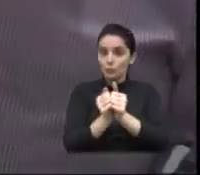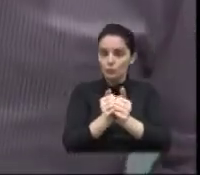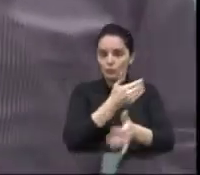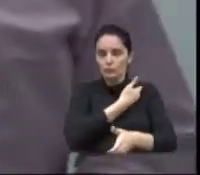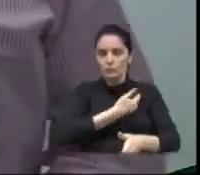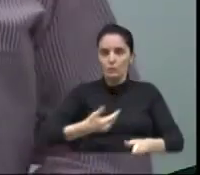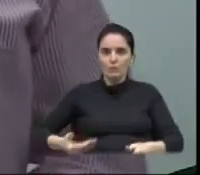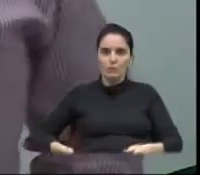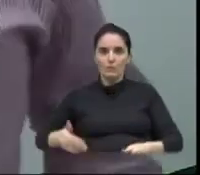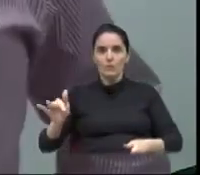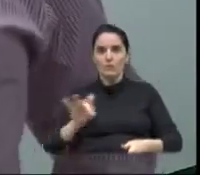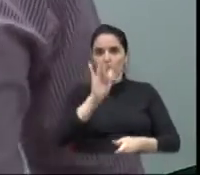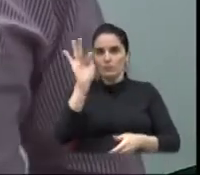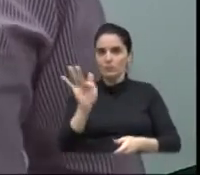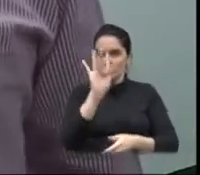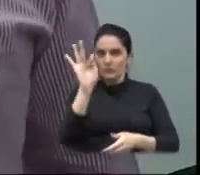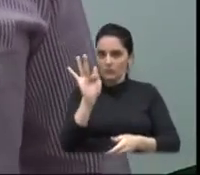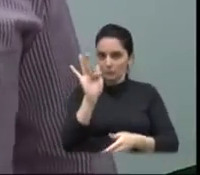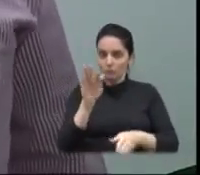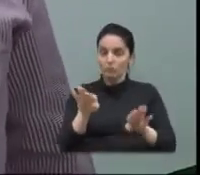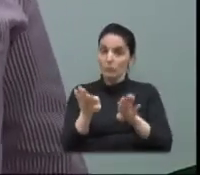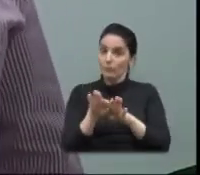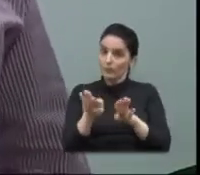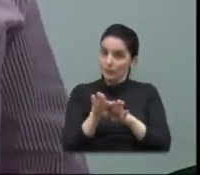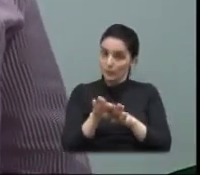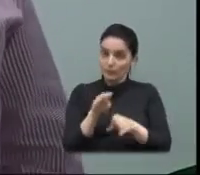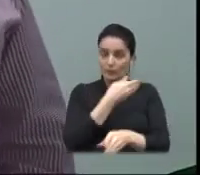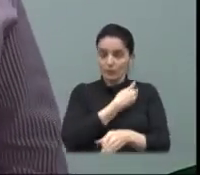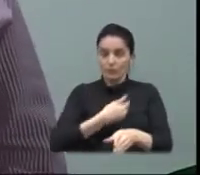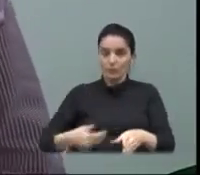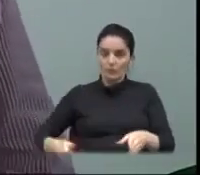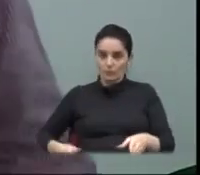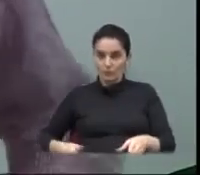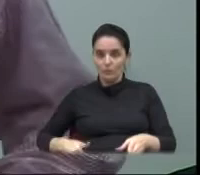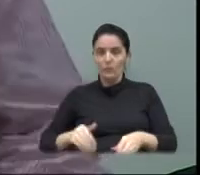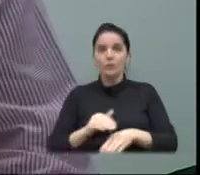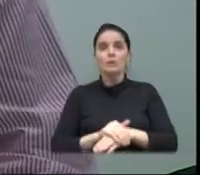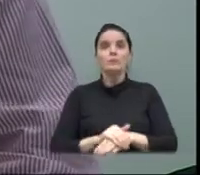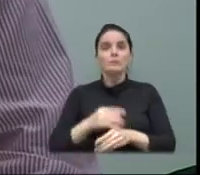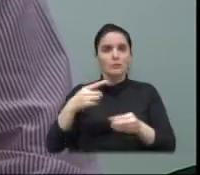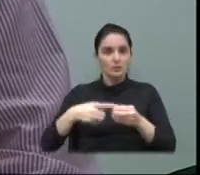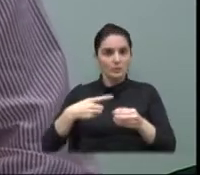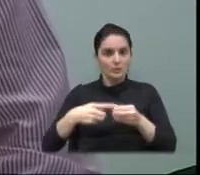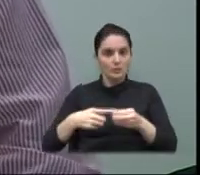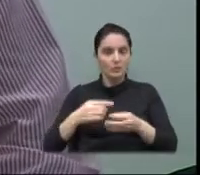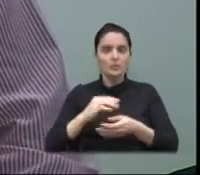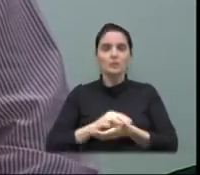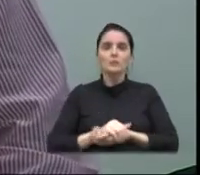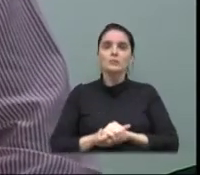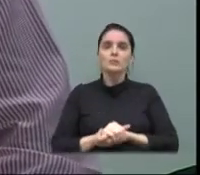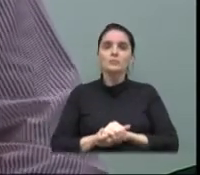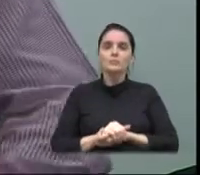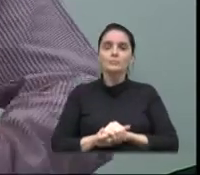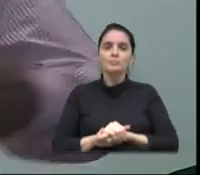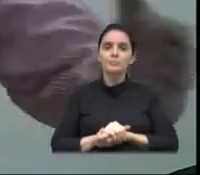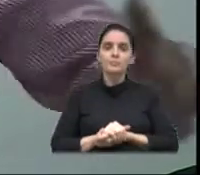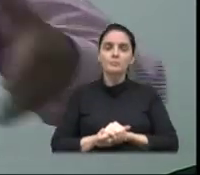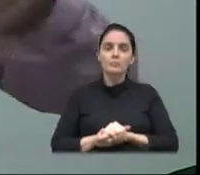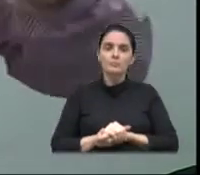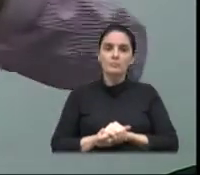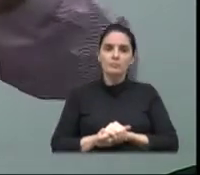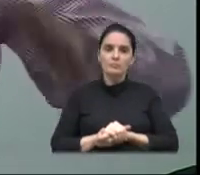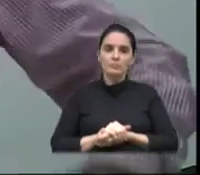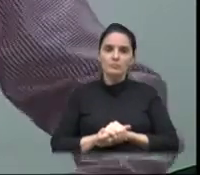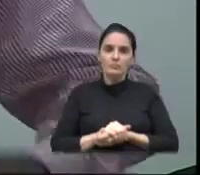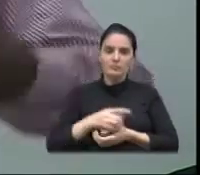ministérios. Outra coisa importante também que o governo municipal está preocupado, como provavelmente naquela